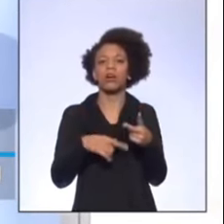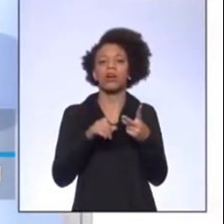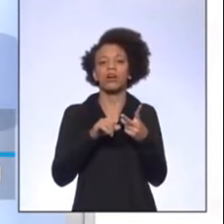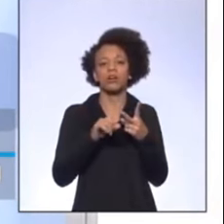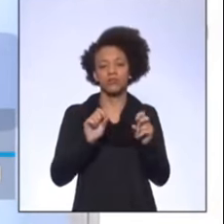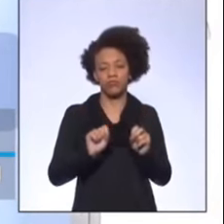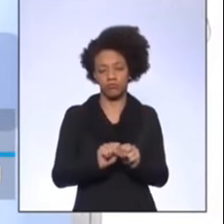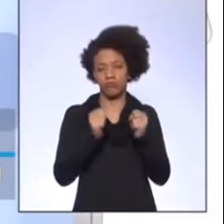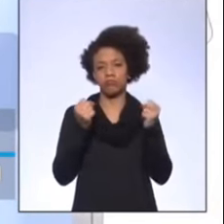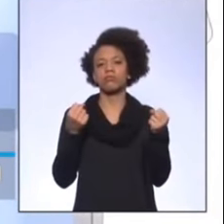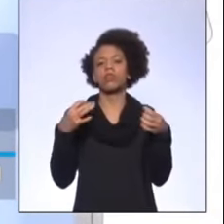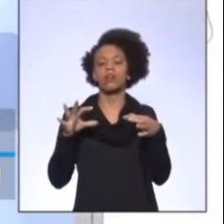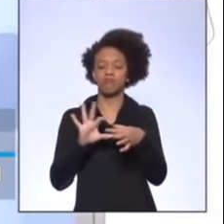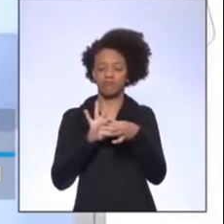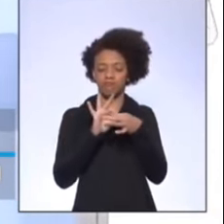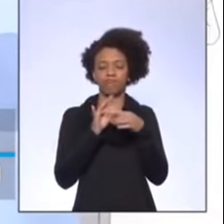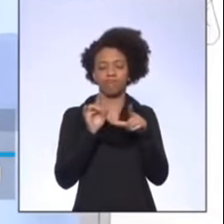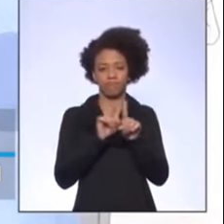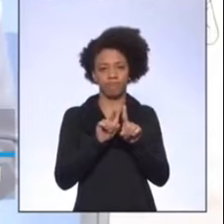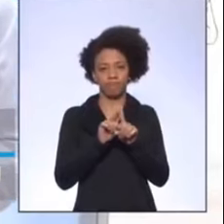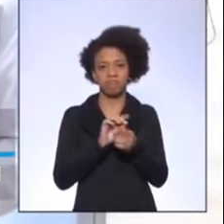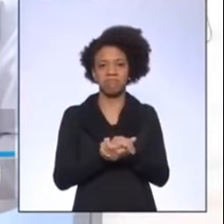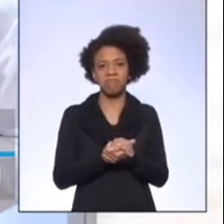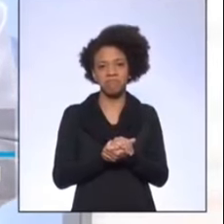sistema circulatório também. Tá bom?